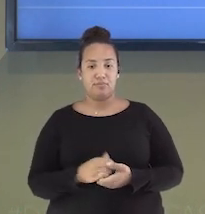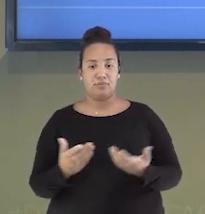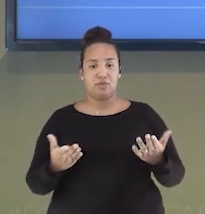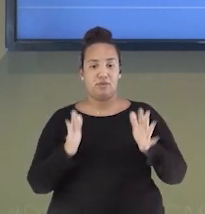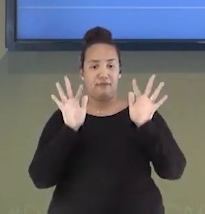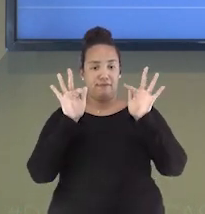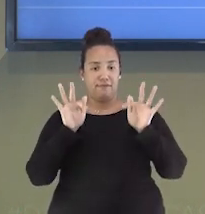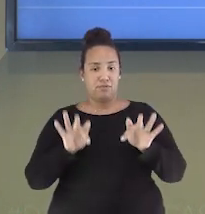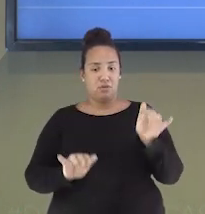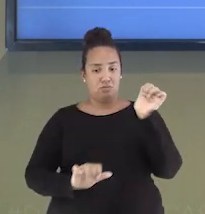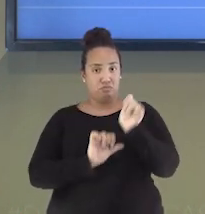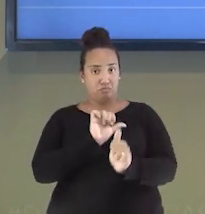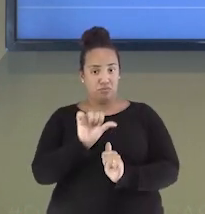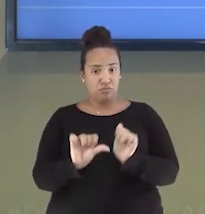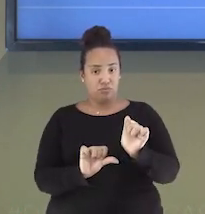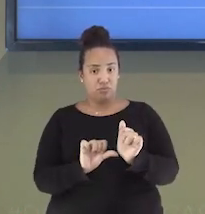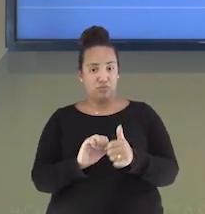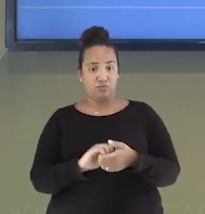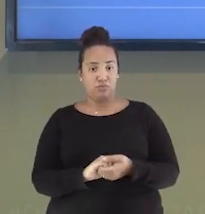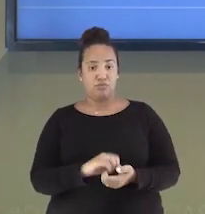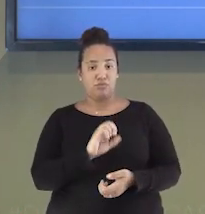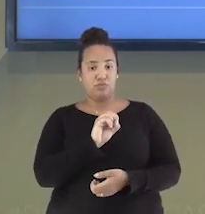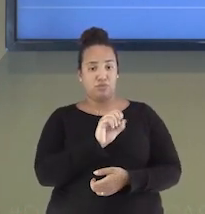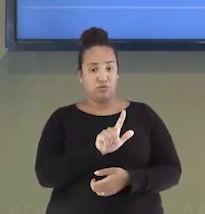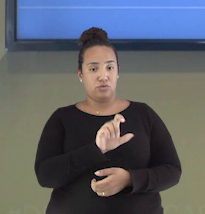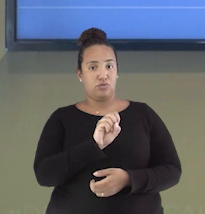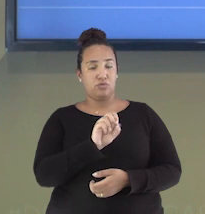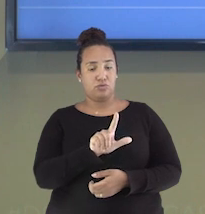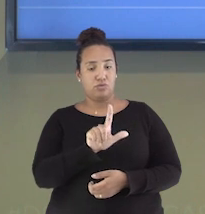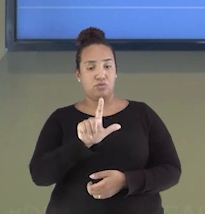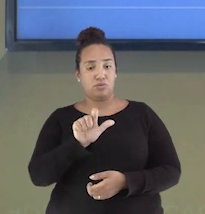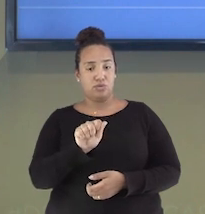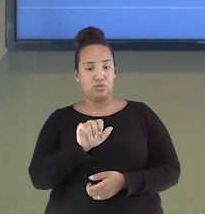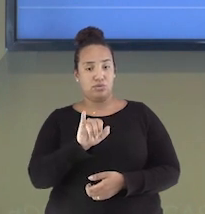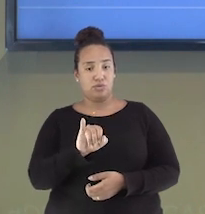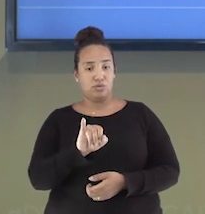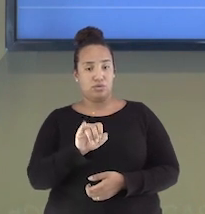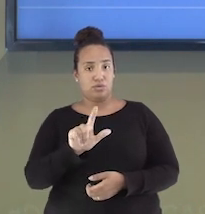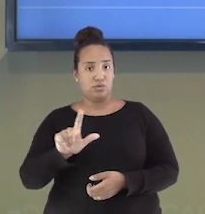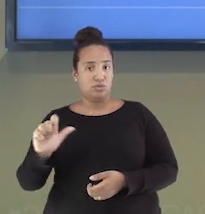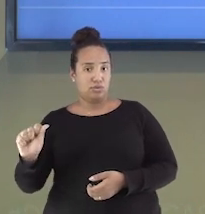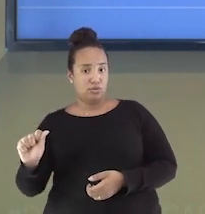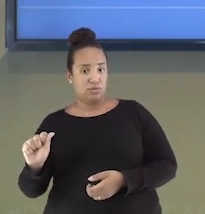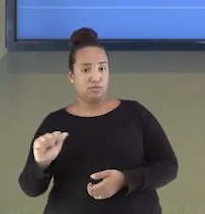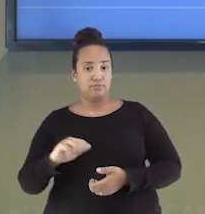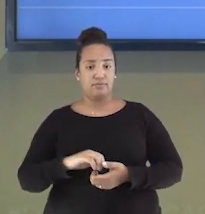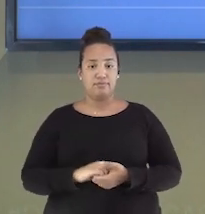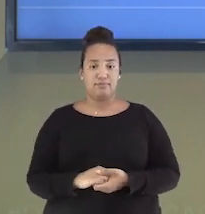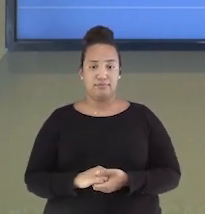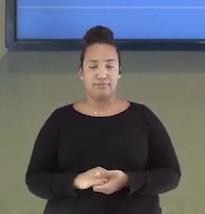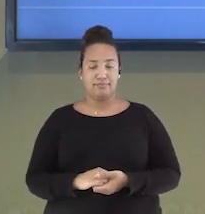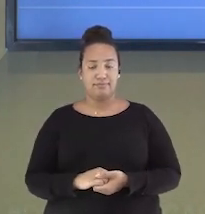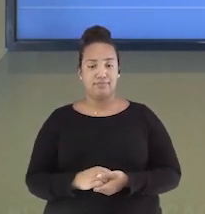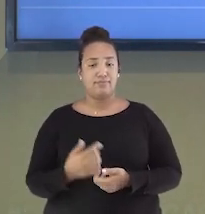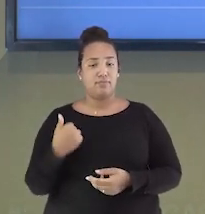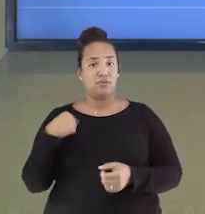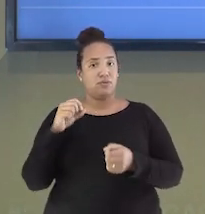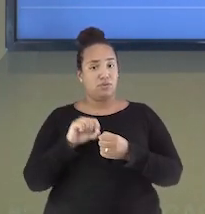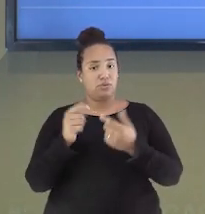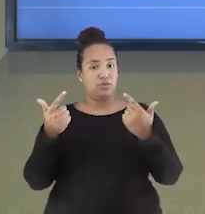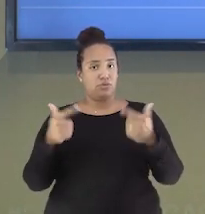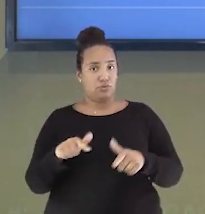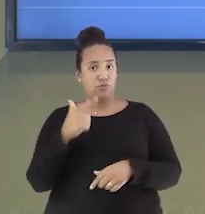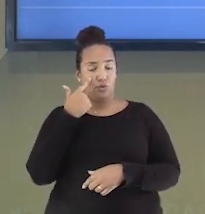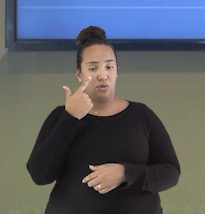quando chega no fim esse tempo muda pouco só o sol lá si lá